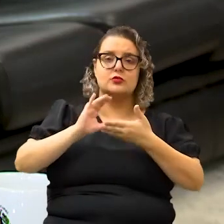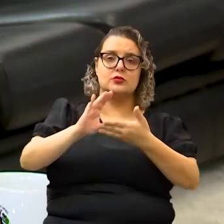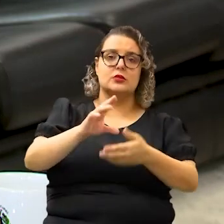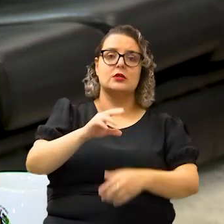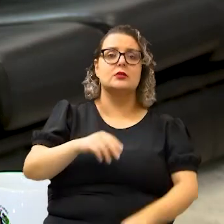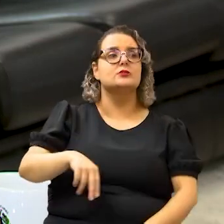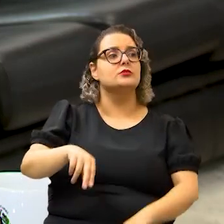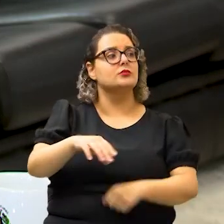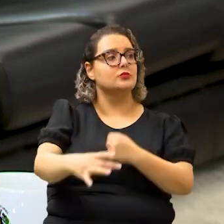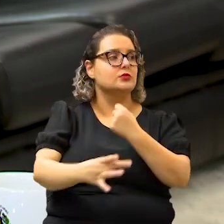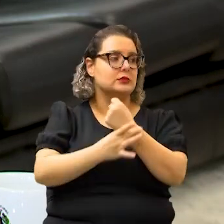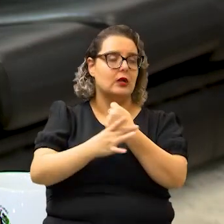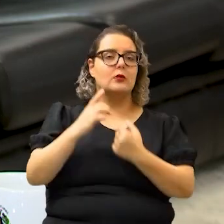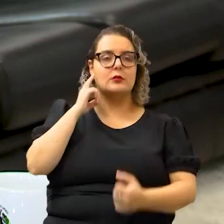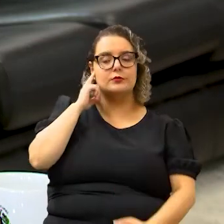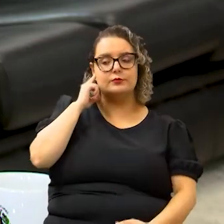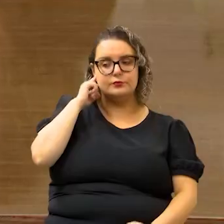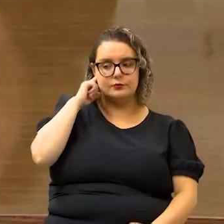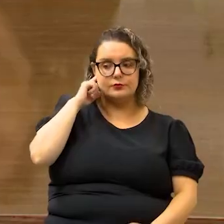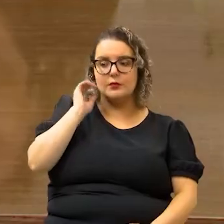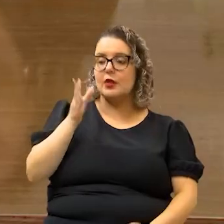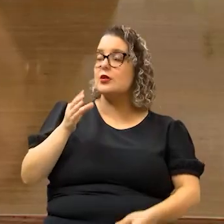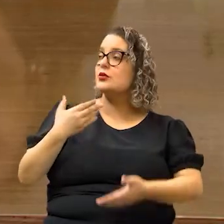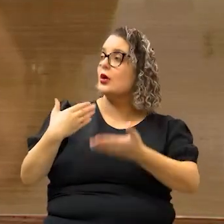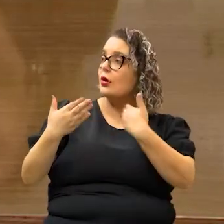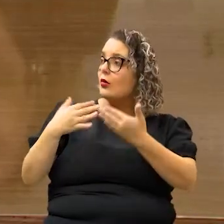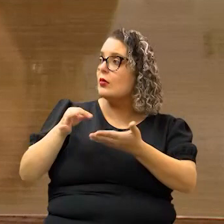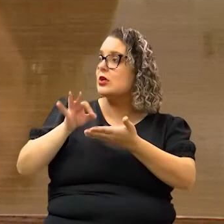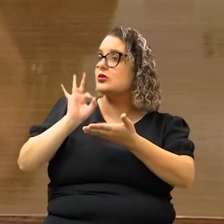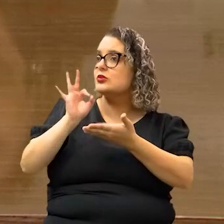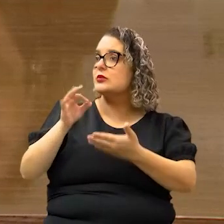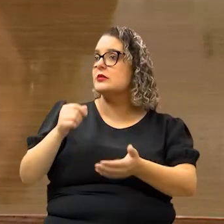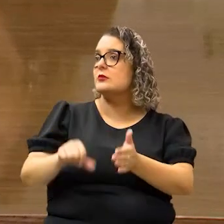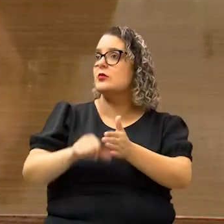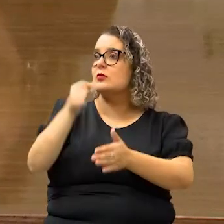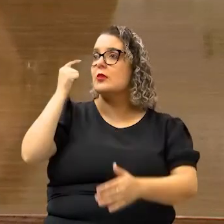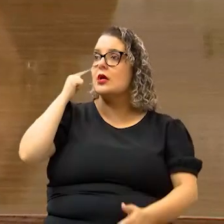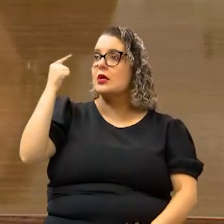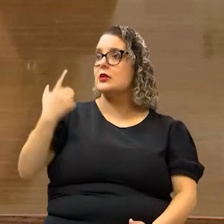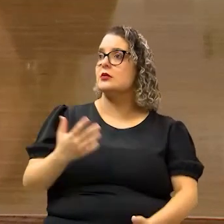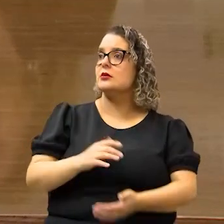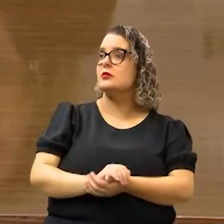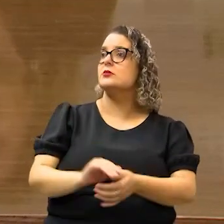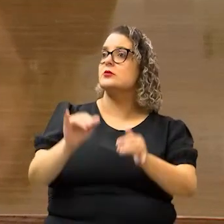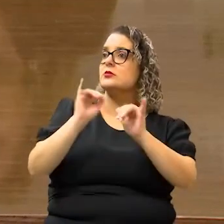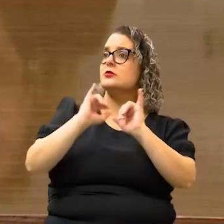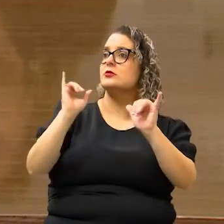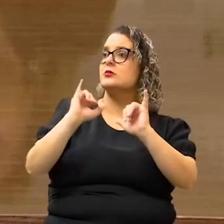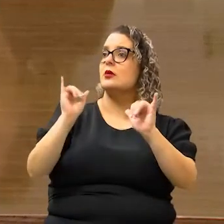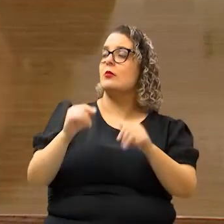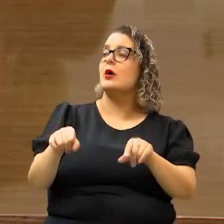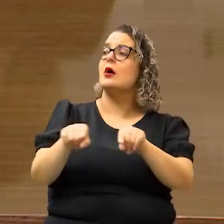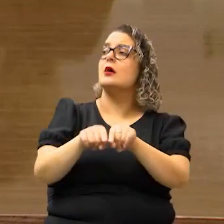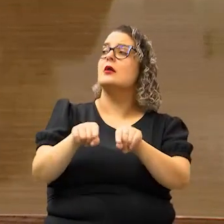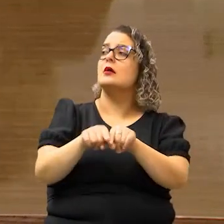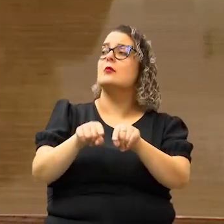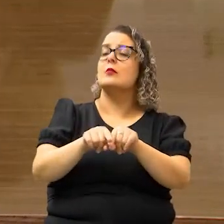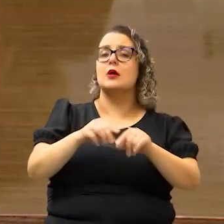ajudando a fortalecer o Conselho Municipal de Segurança. Nós já conversamos aqui no Café com o Presidente dessa primeira ideia de